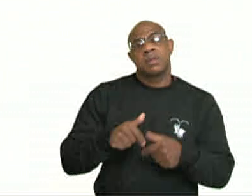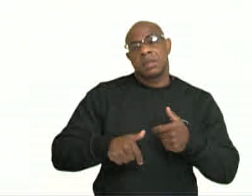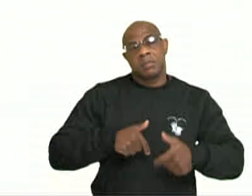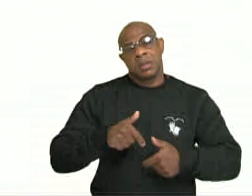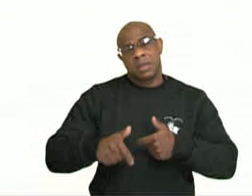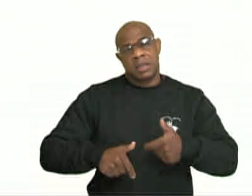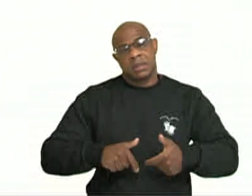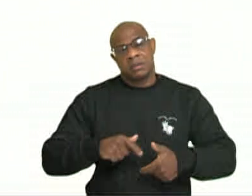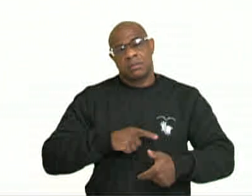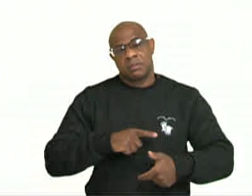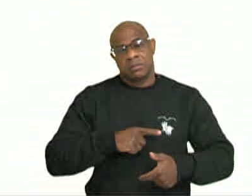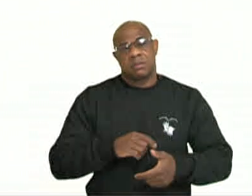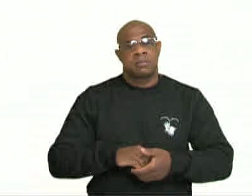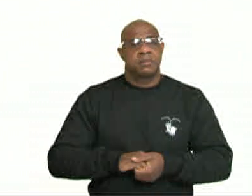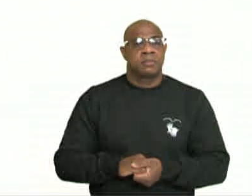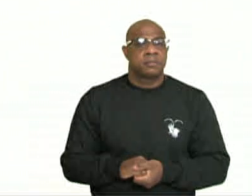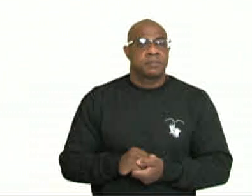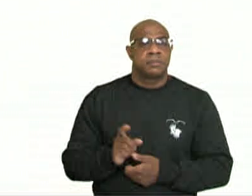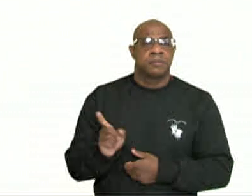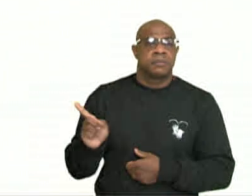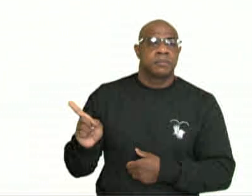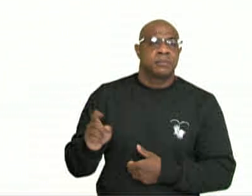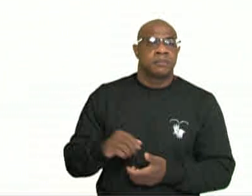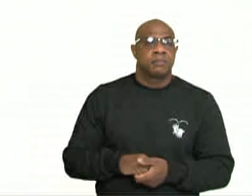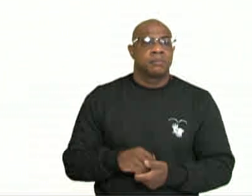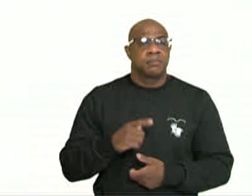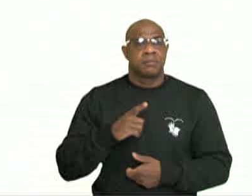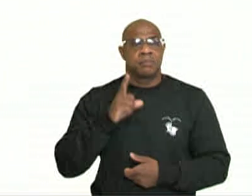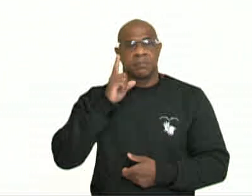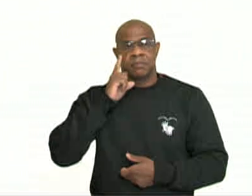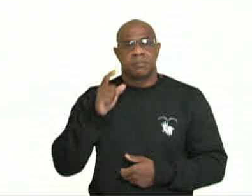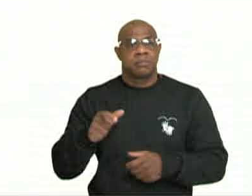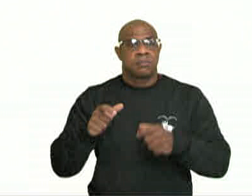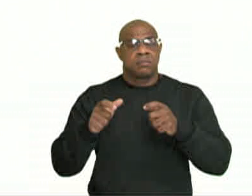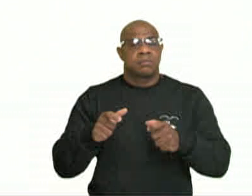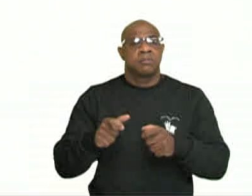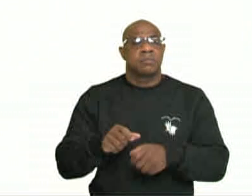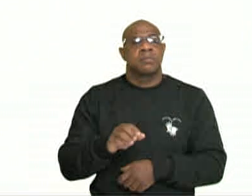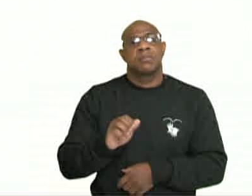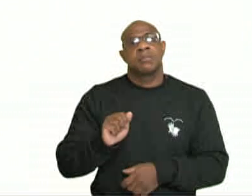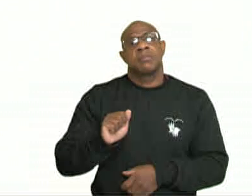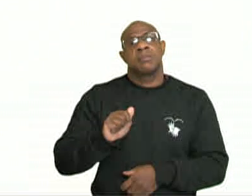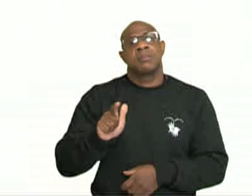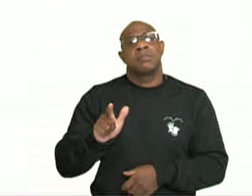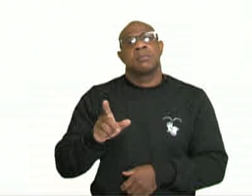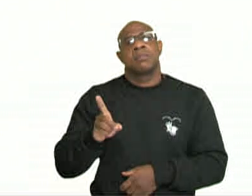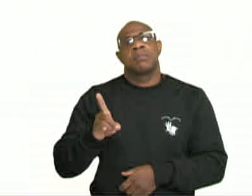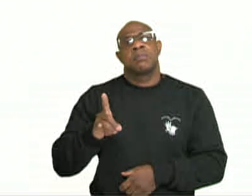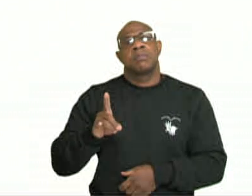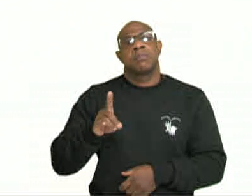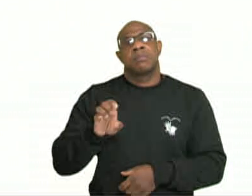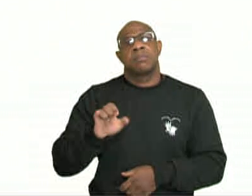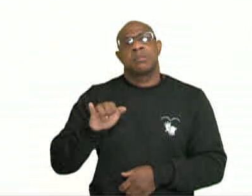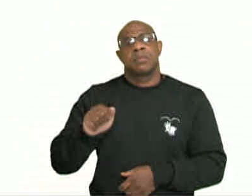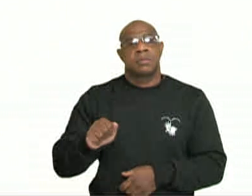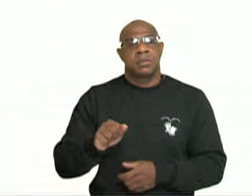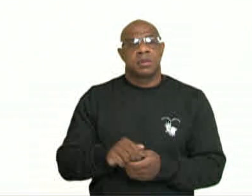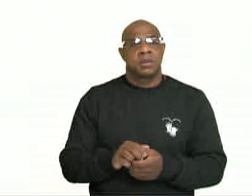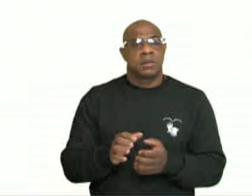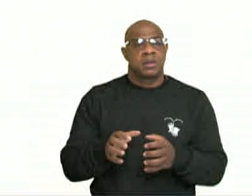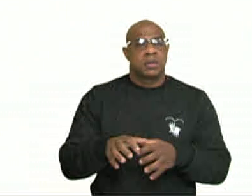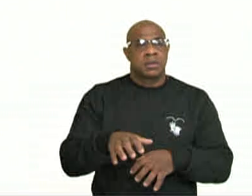por sexo e idade. Aqui vocês estão vendo a aldeia de Ipatsé, que fica no Parque Indígena do Xingu. É uma comunidade